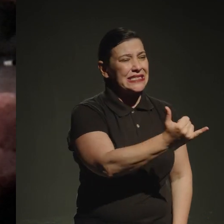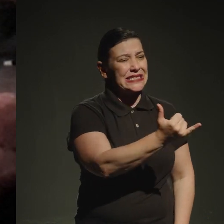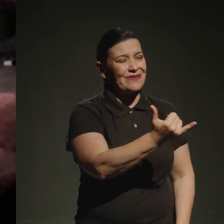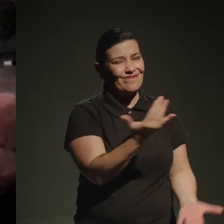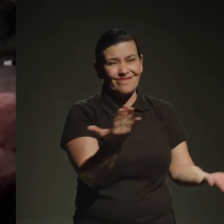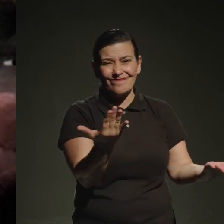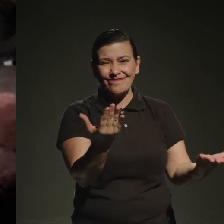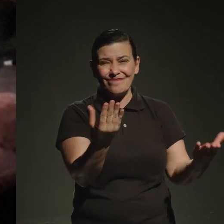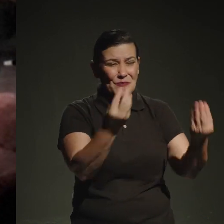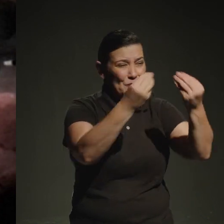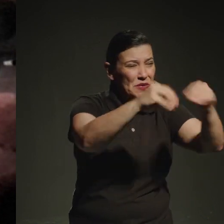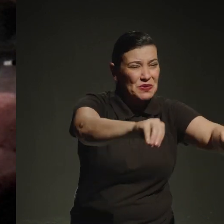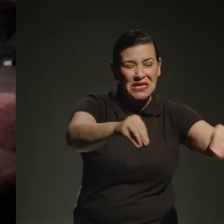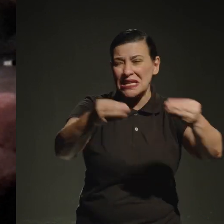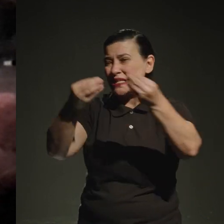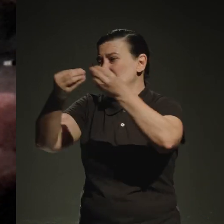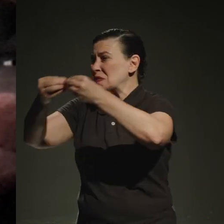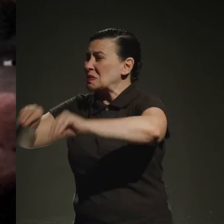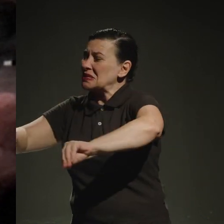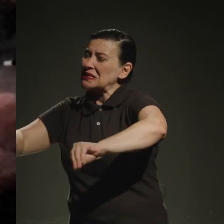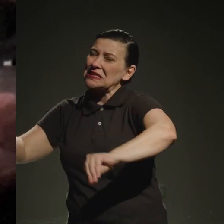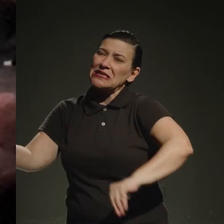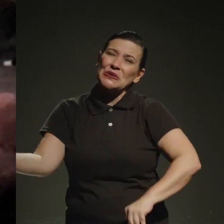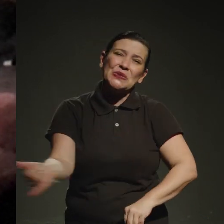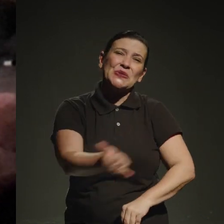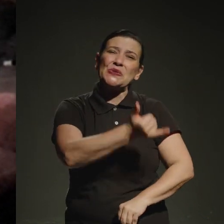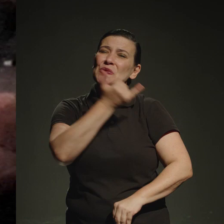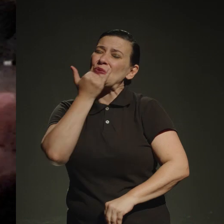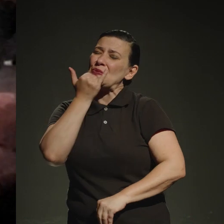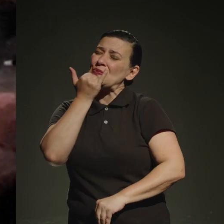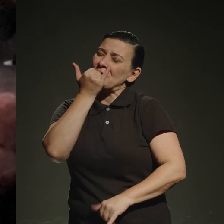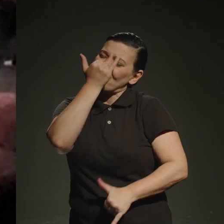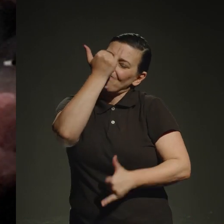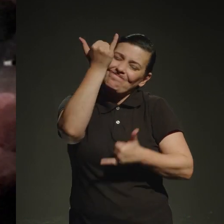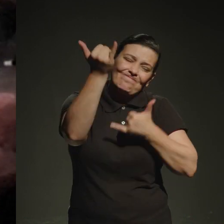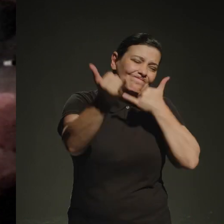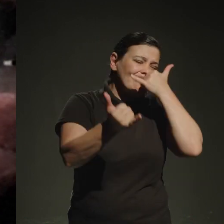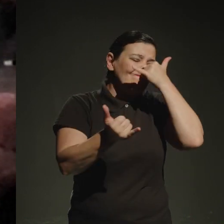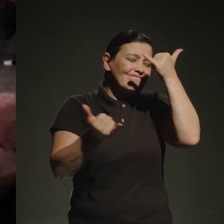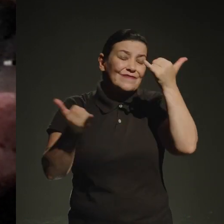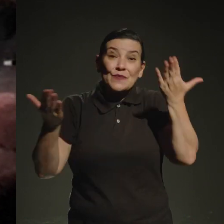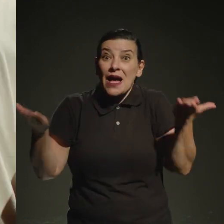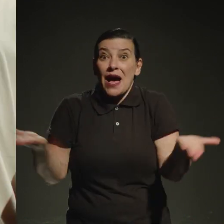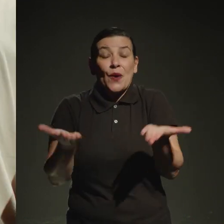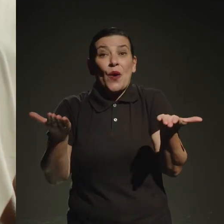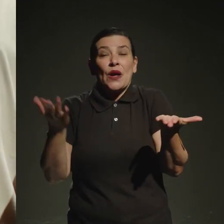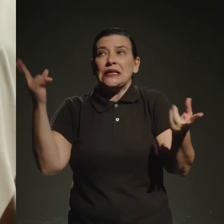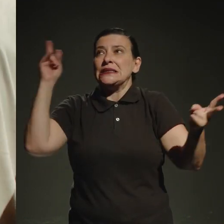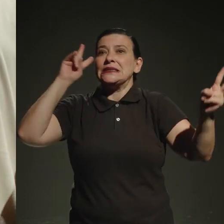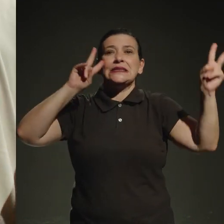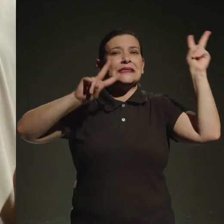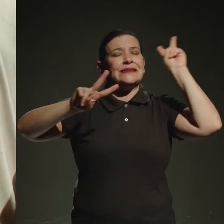me torna agora. Tarde demais, pois a morte já anunciou sua chegada.